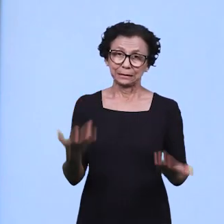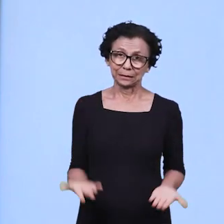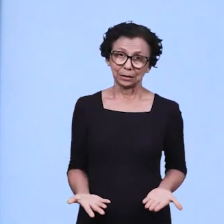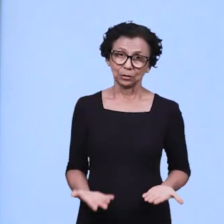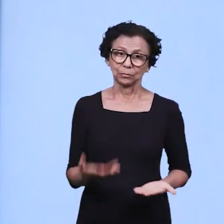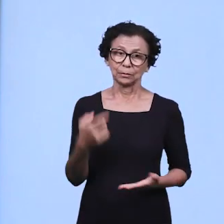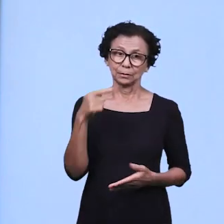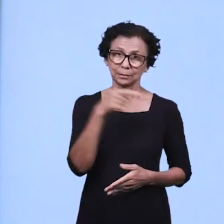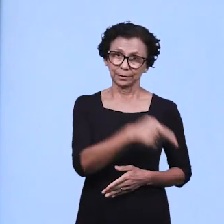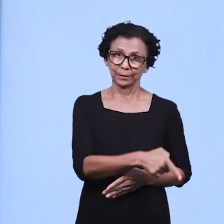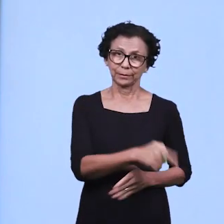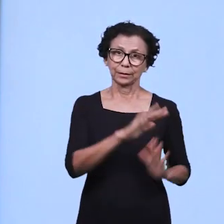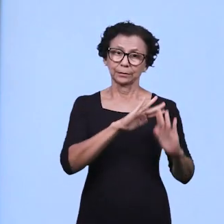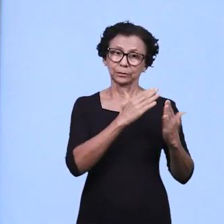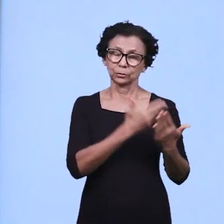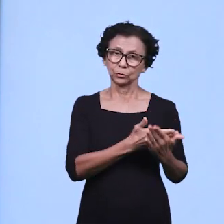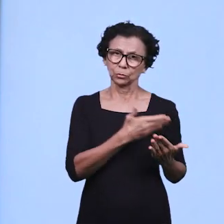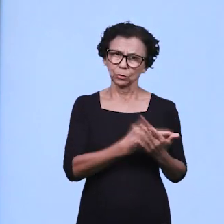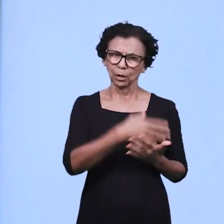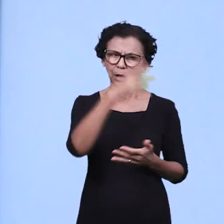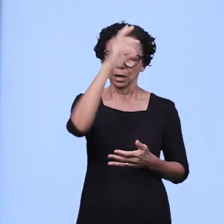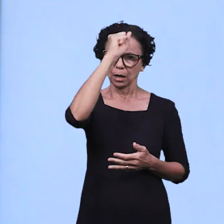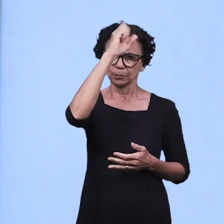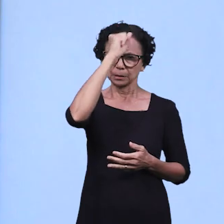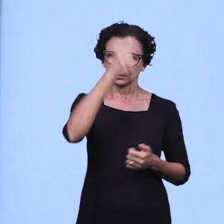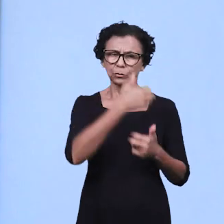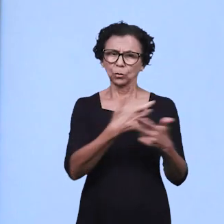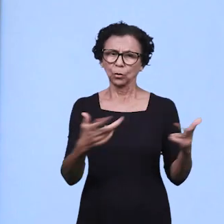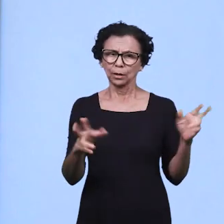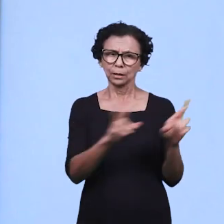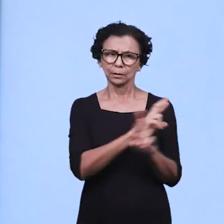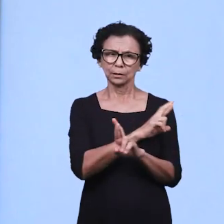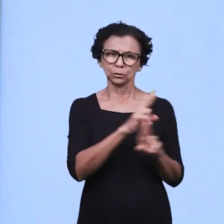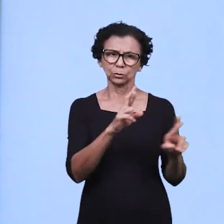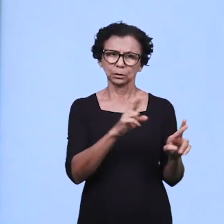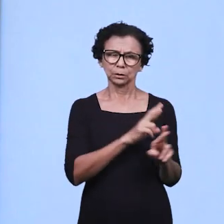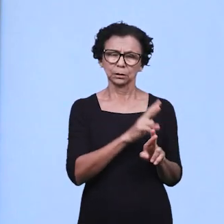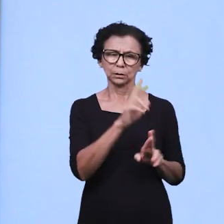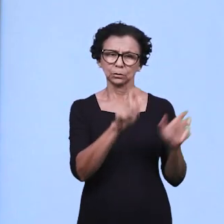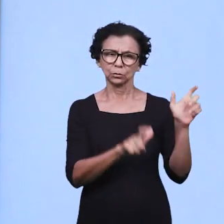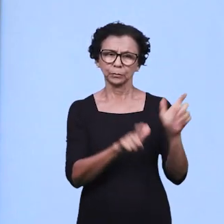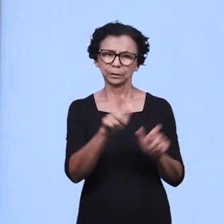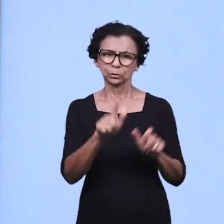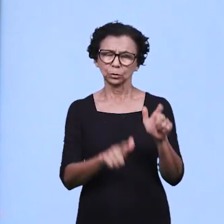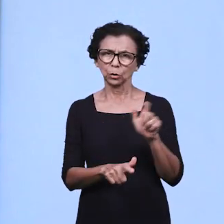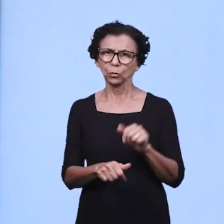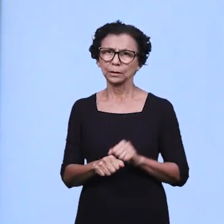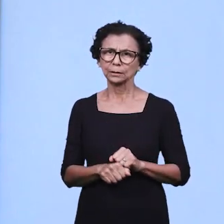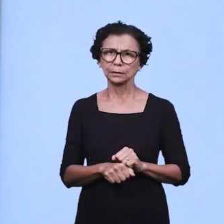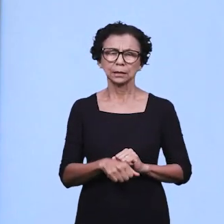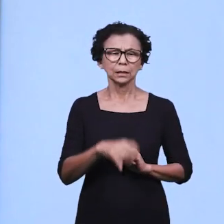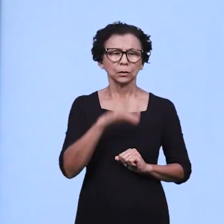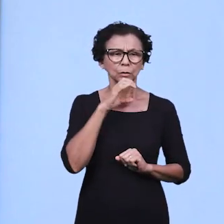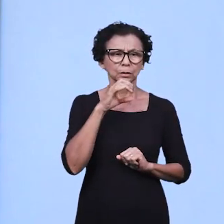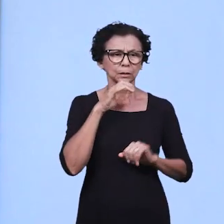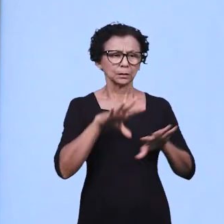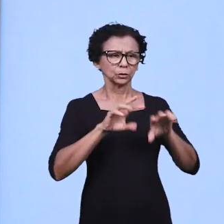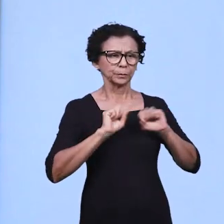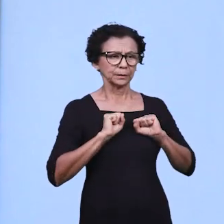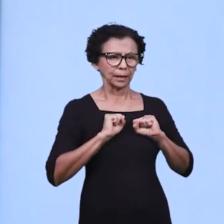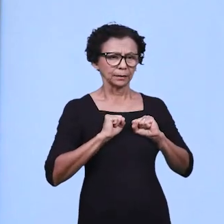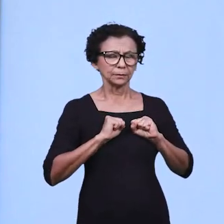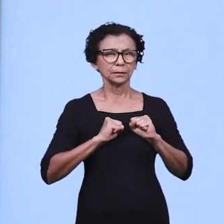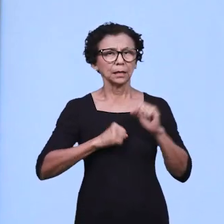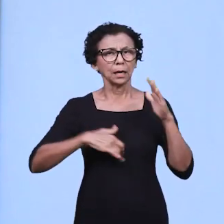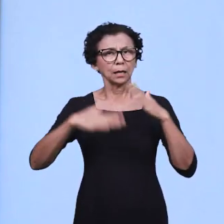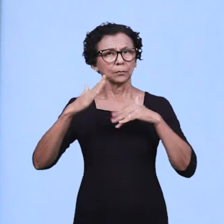está convivendo com pessoas, aprendendo habilidades cognitivas, conhecimentos, mas também outras habilidades. E como o cérebro